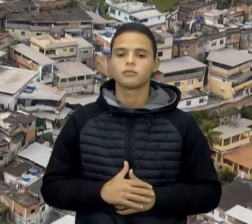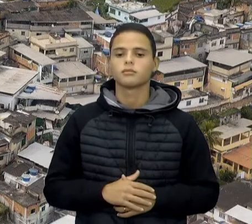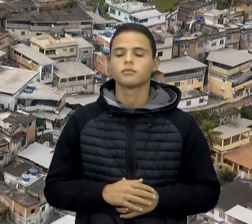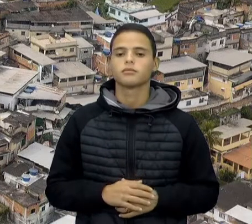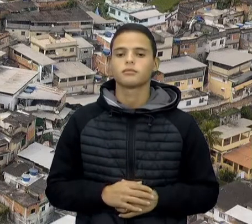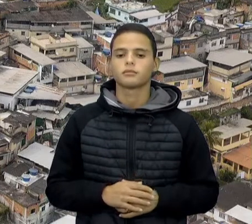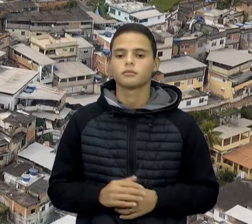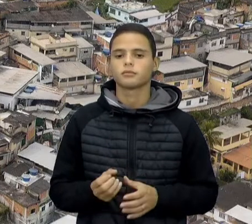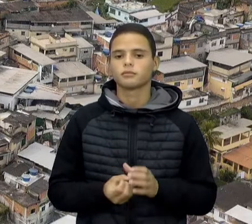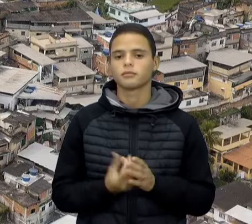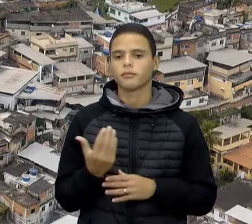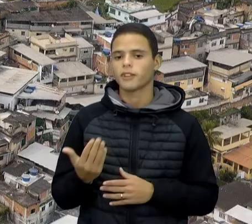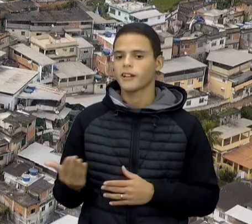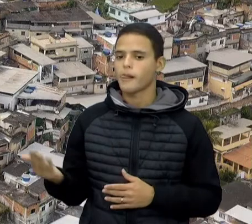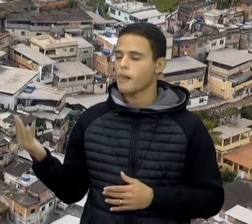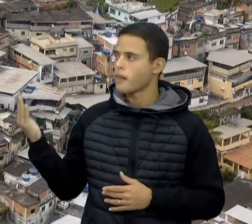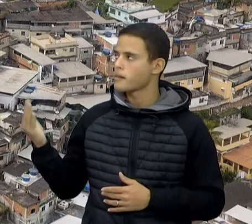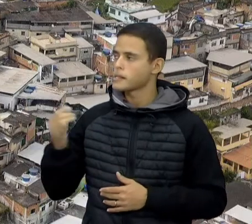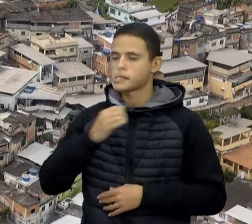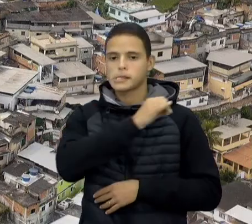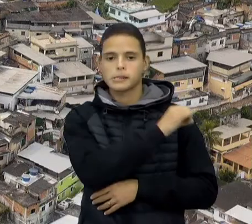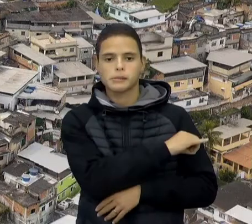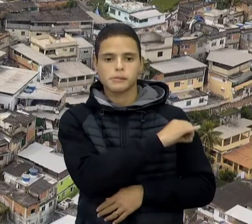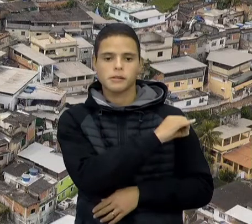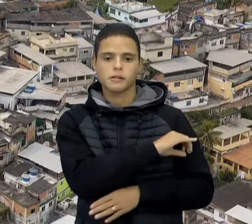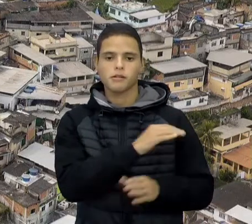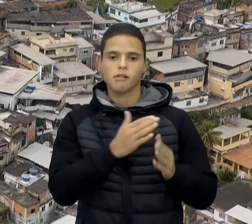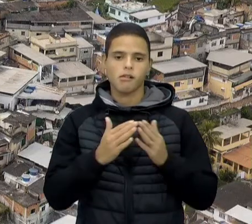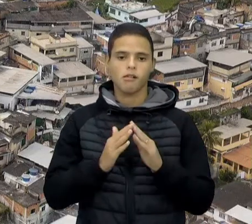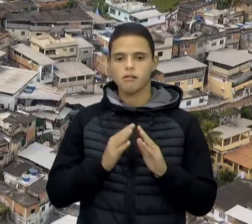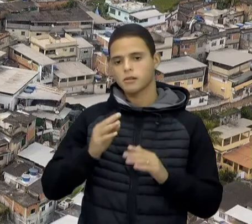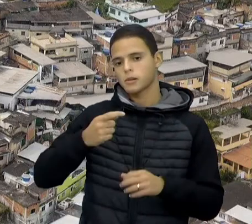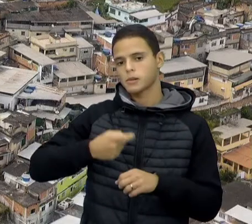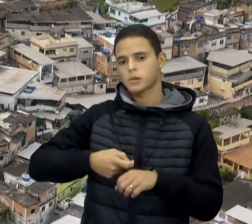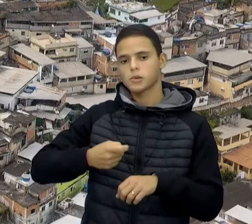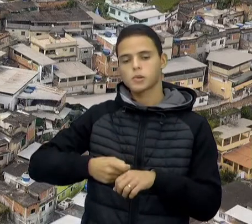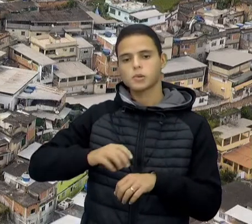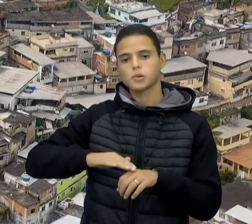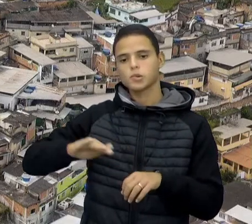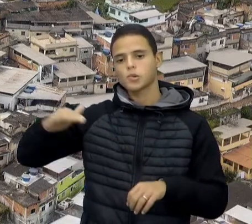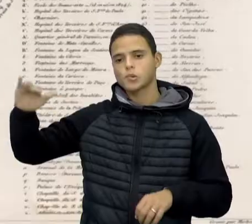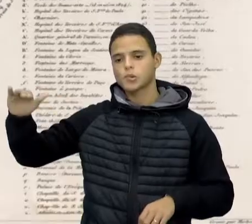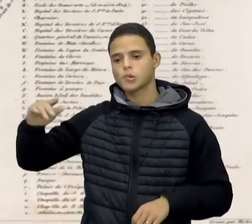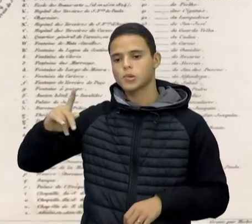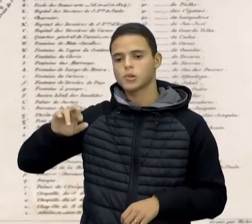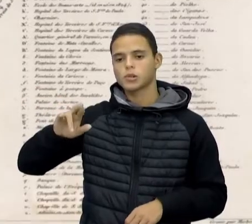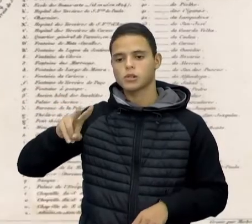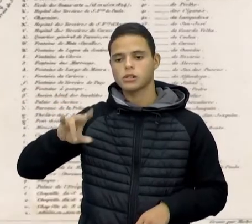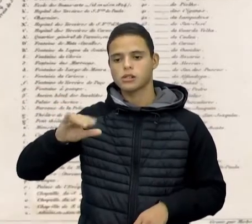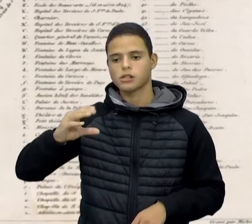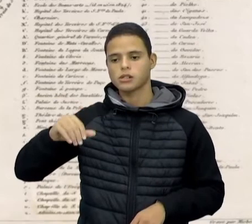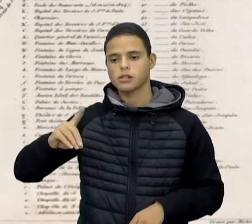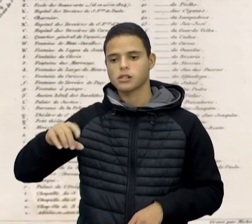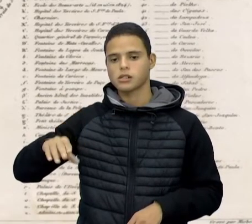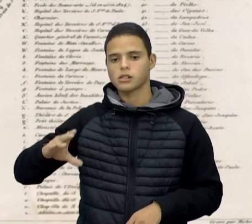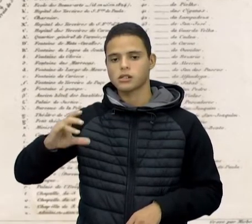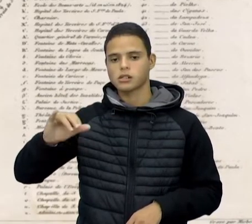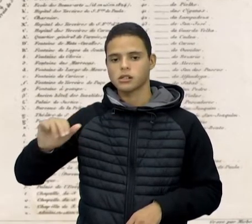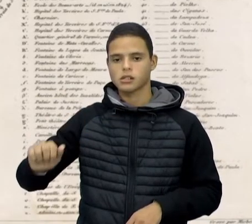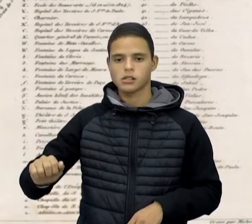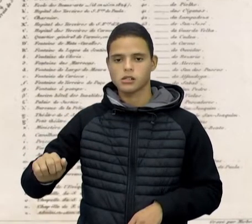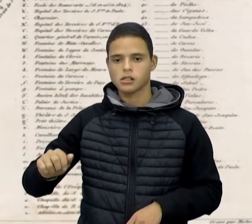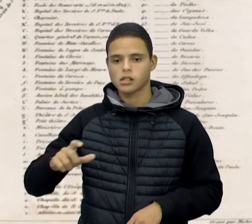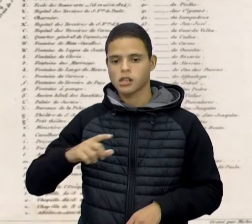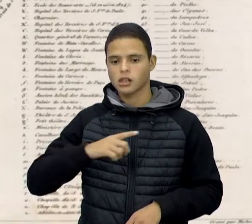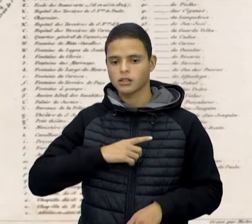Brasil surgiu no Rio de Janeiro e é chamada de Morro da Providência. Aqui,